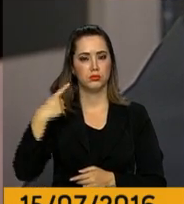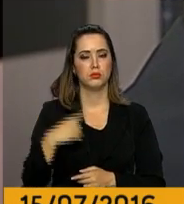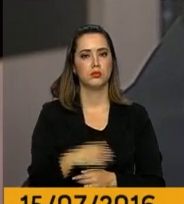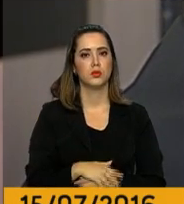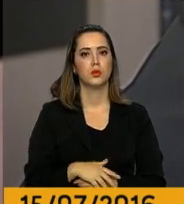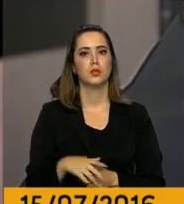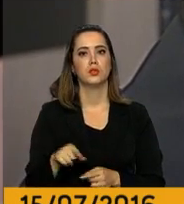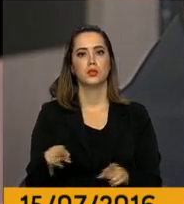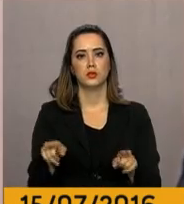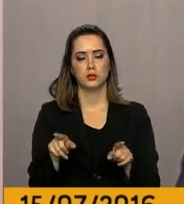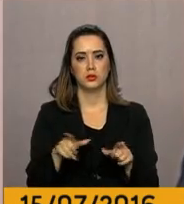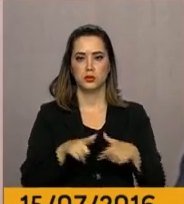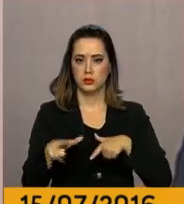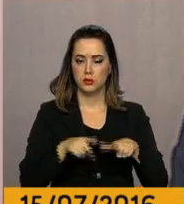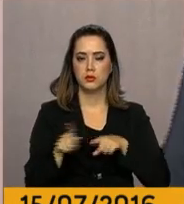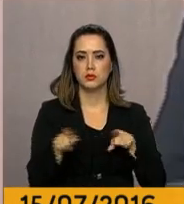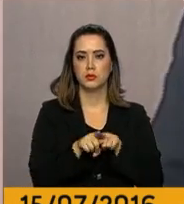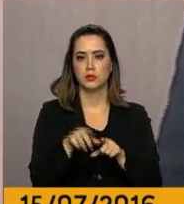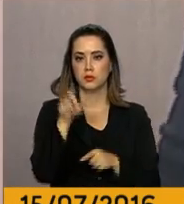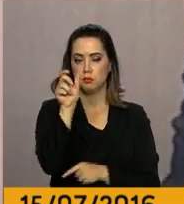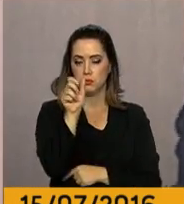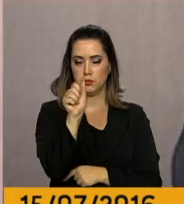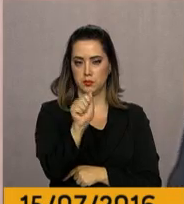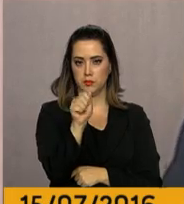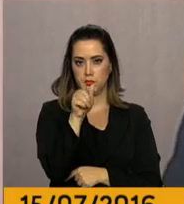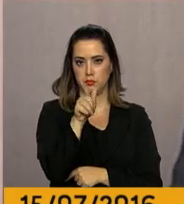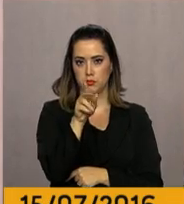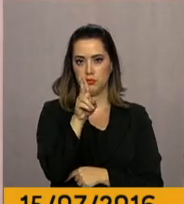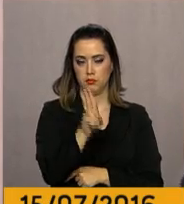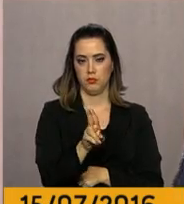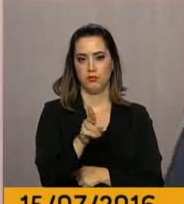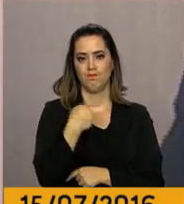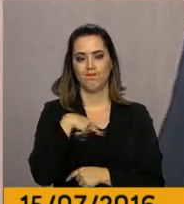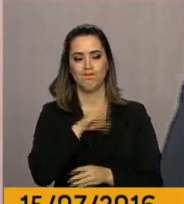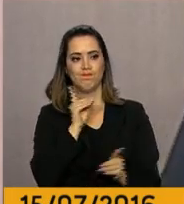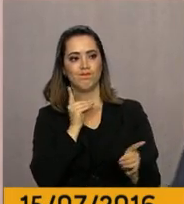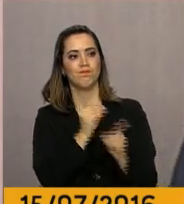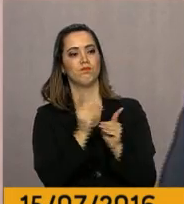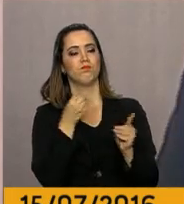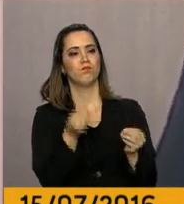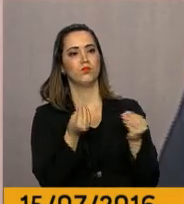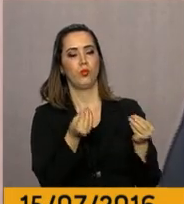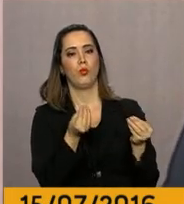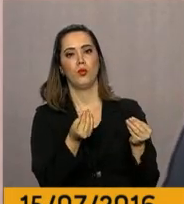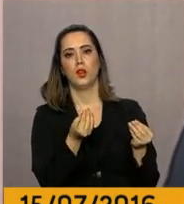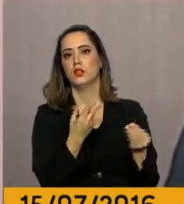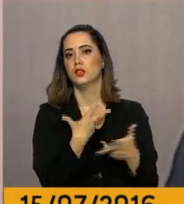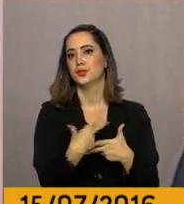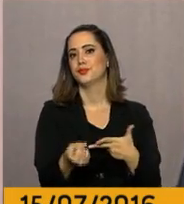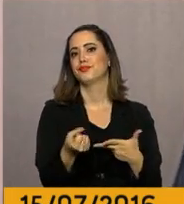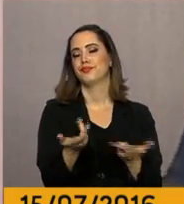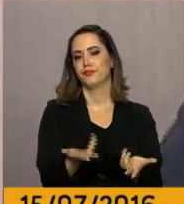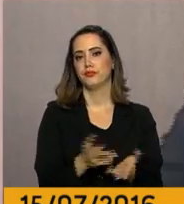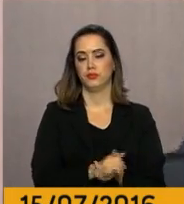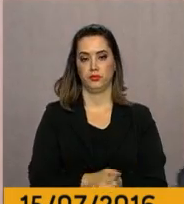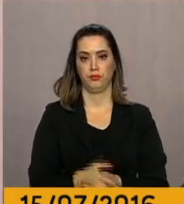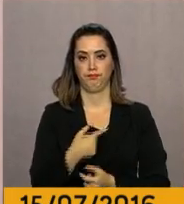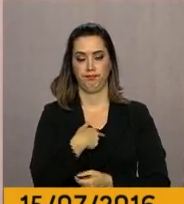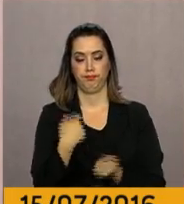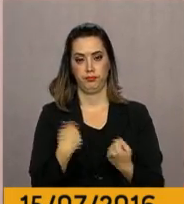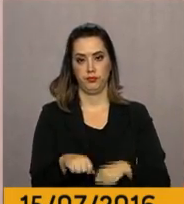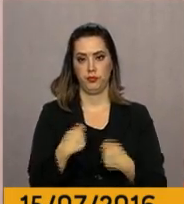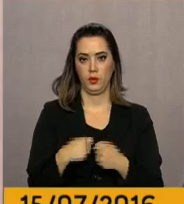membro da AGU, da Advocacia Geral da União, para que a gente pudesse encontrar uma solução. E essa solução passava por uma